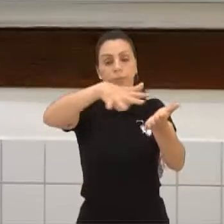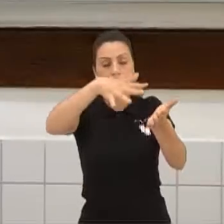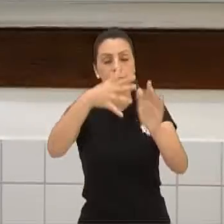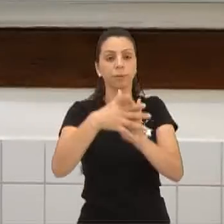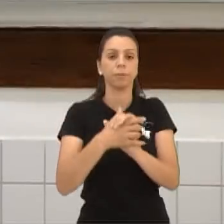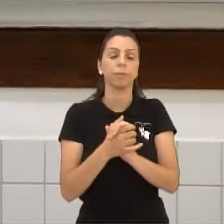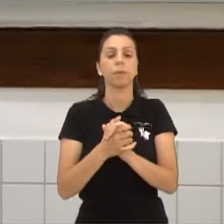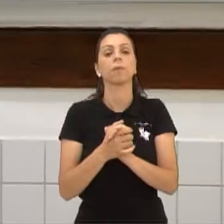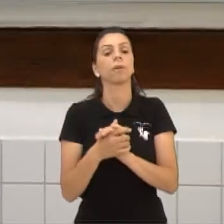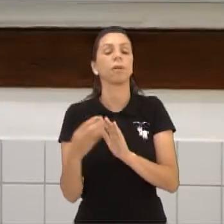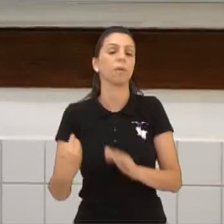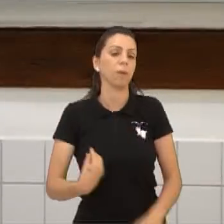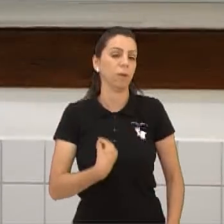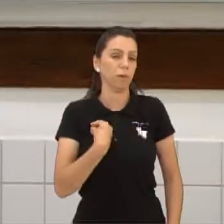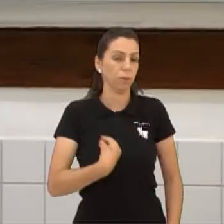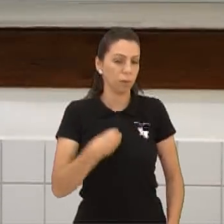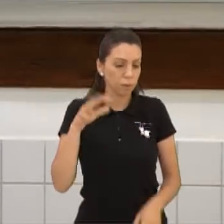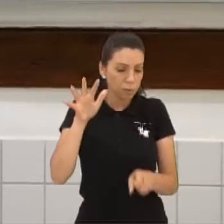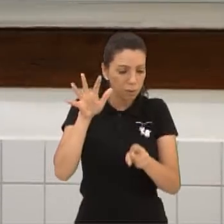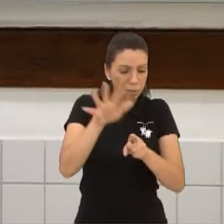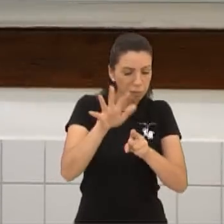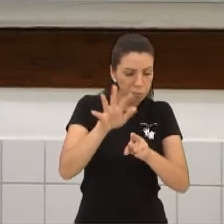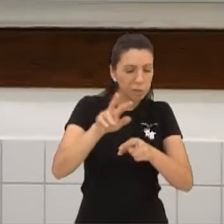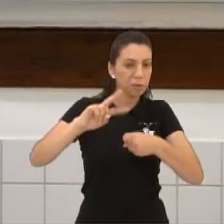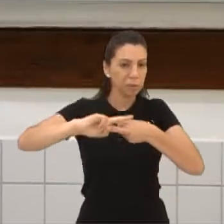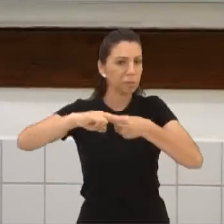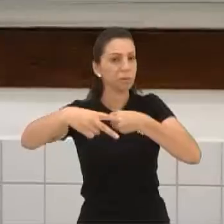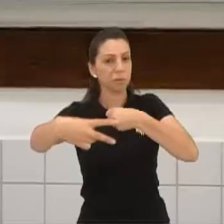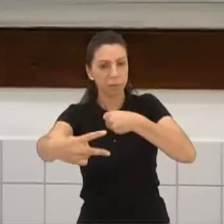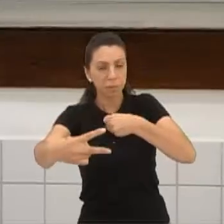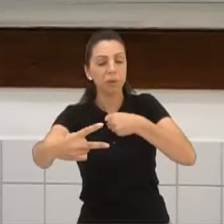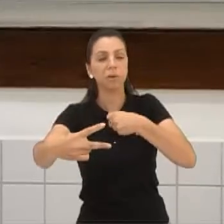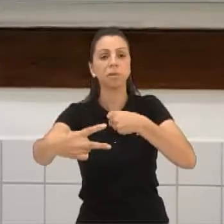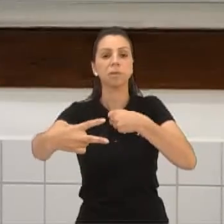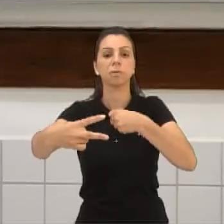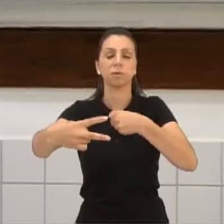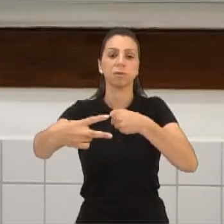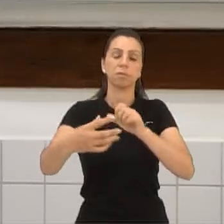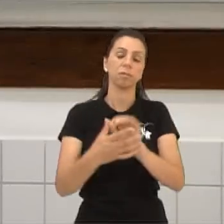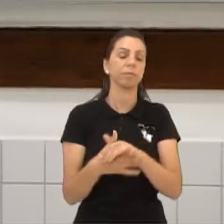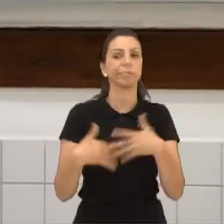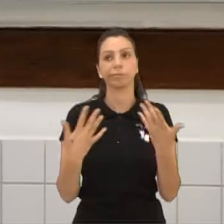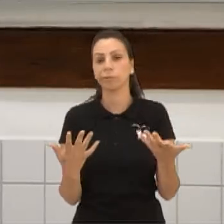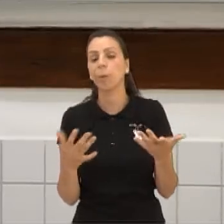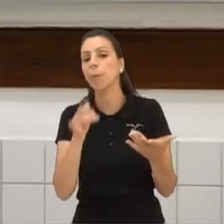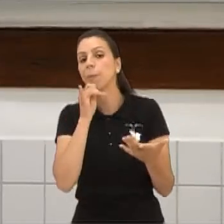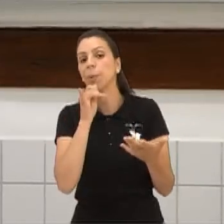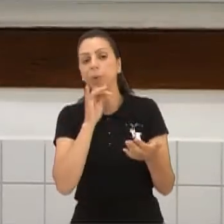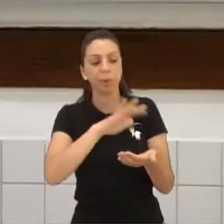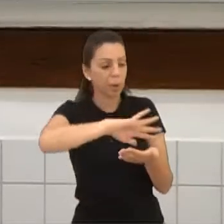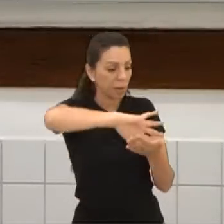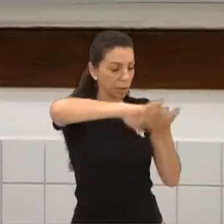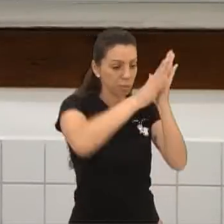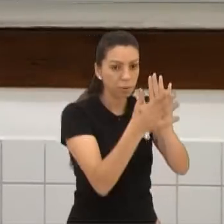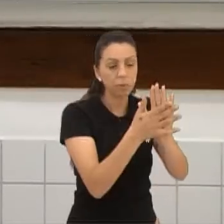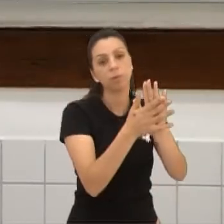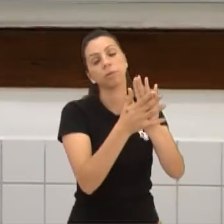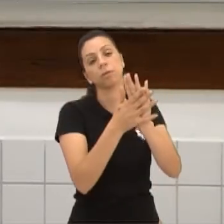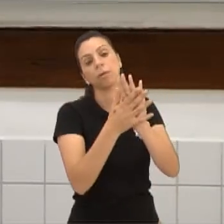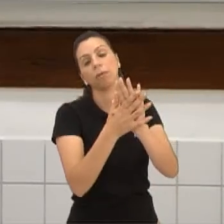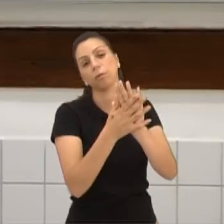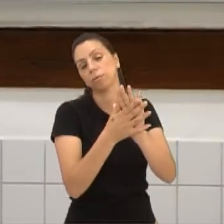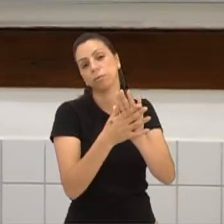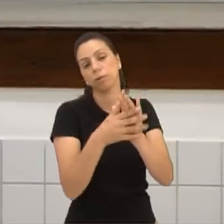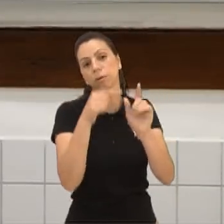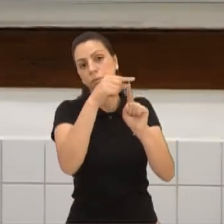Quando existe algo que interfere na biodiversidade, né? Sei lá, a extinção de determinados seres